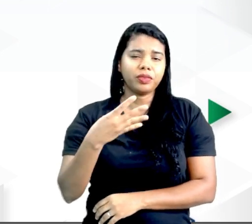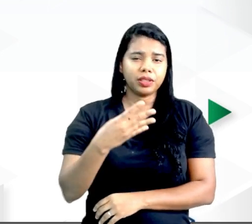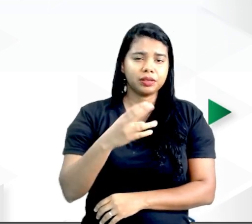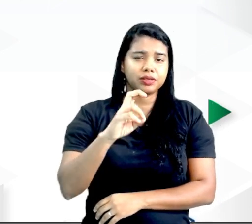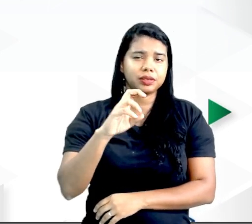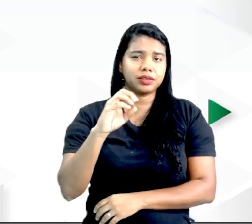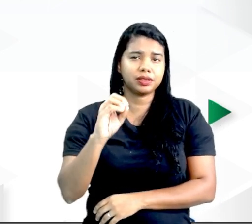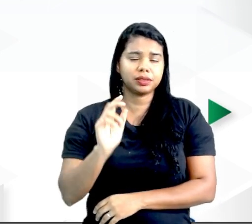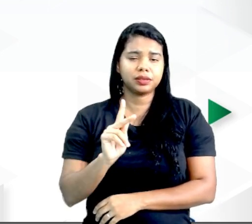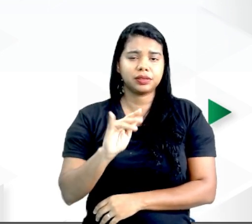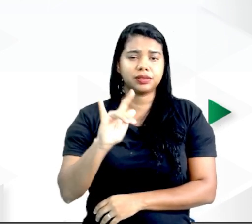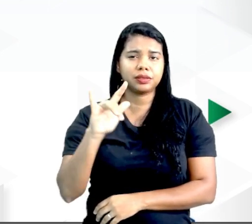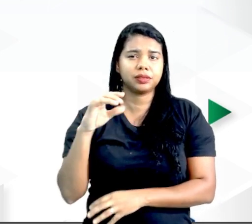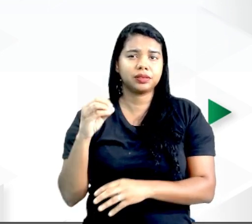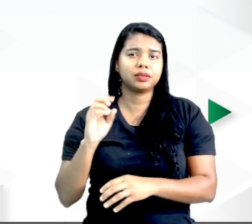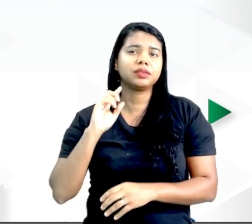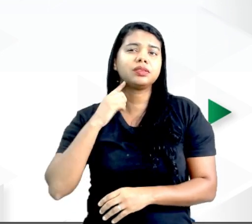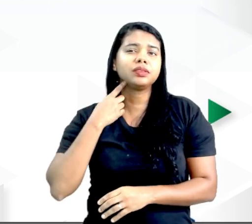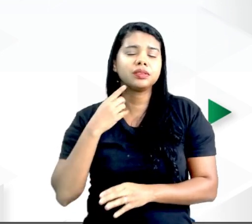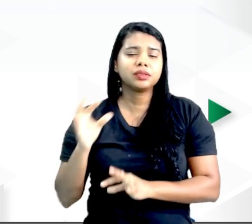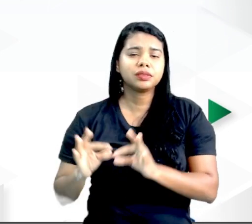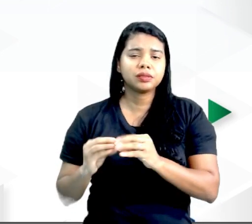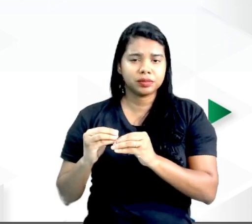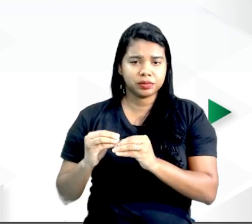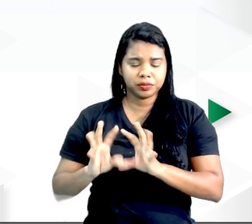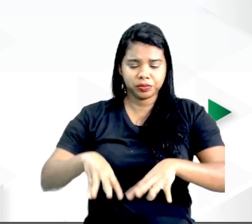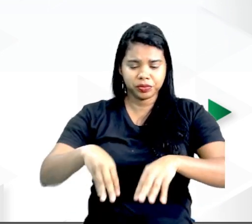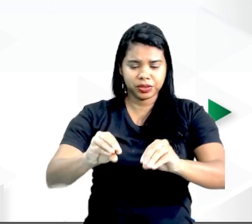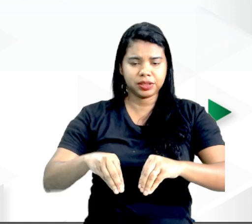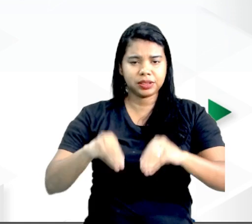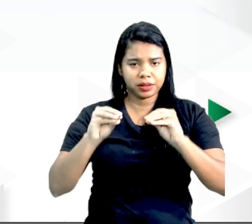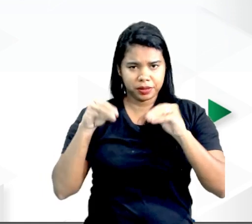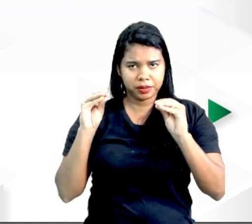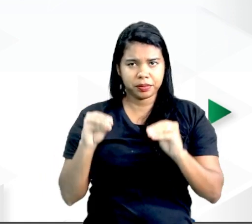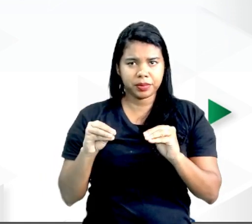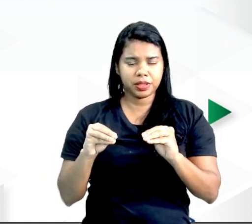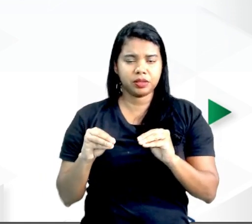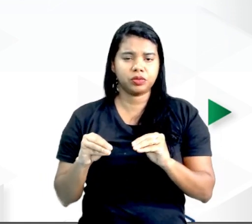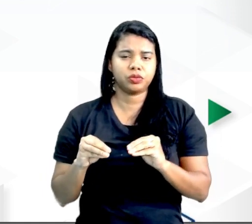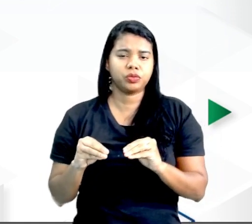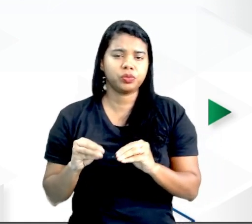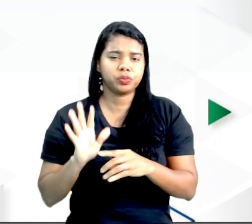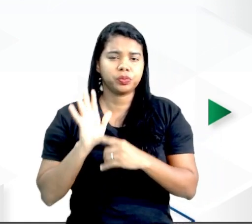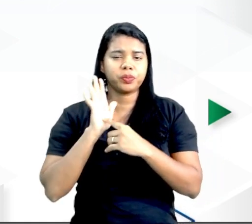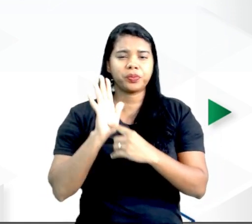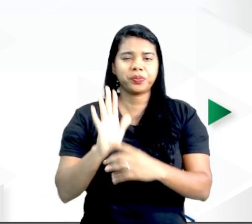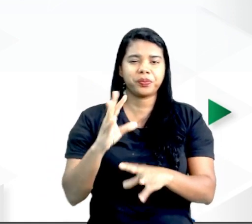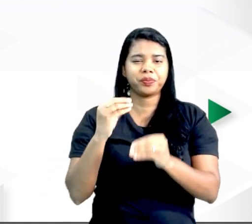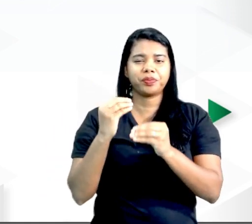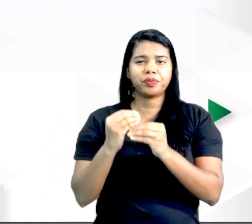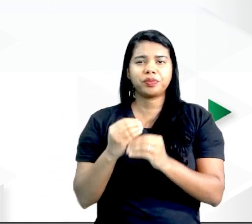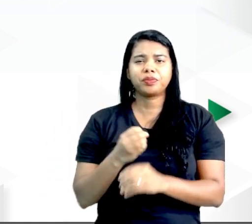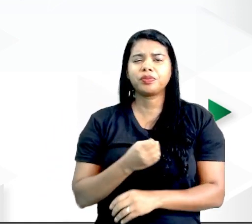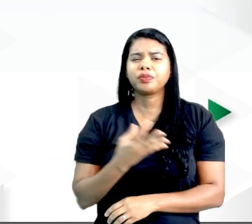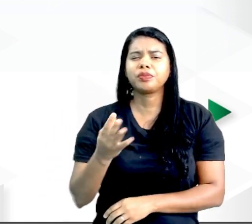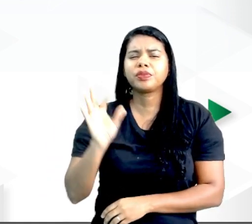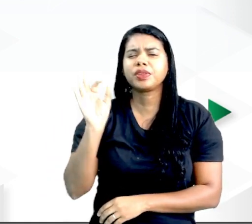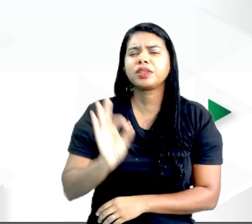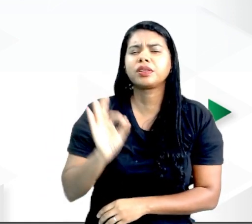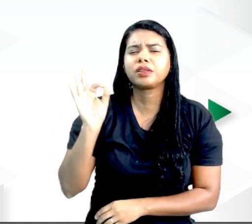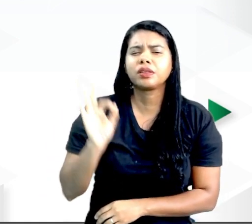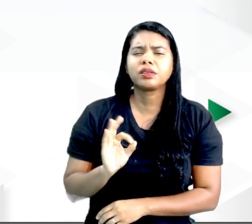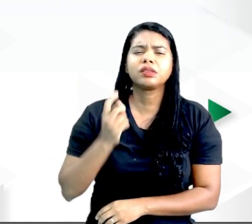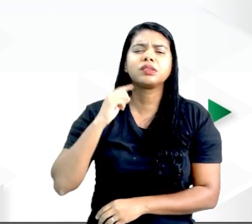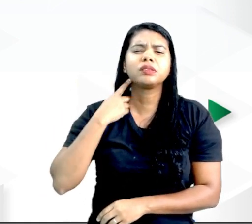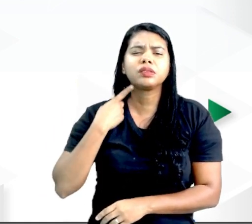450 quilos eram itens de plástico. A quantidade de itens de plástico representa quantos por cento do total do